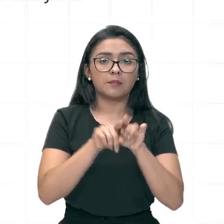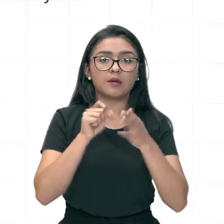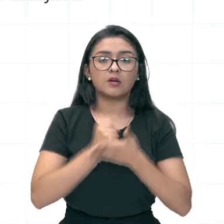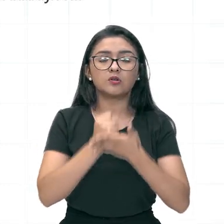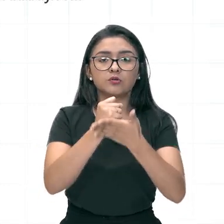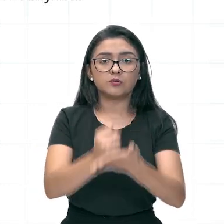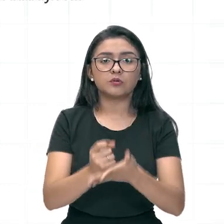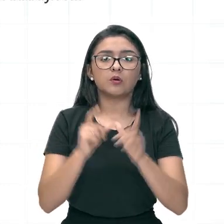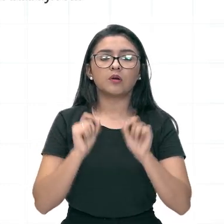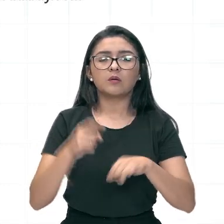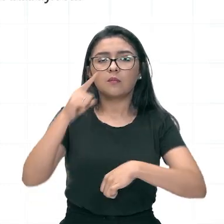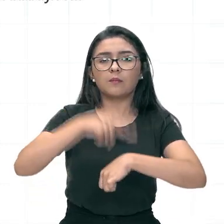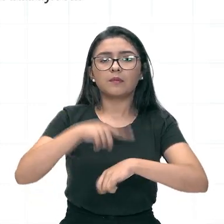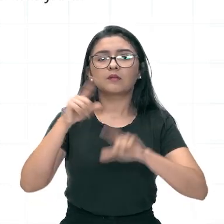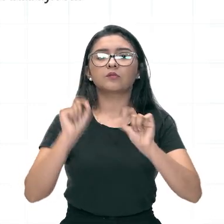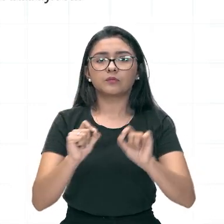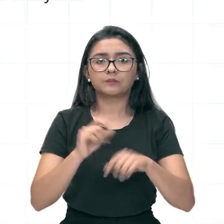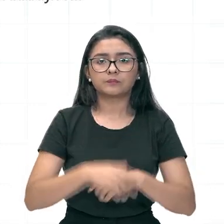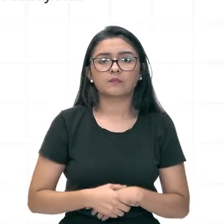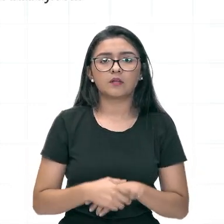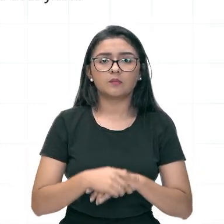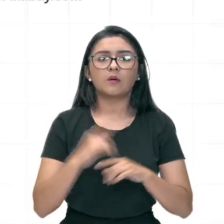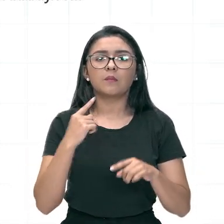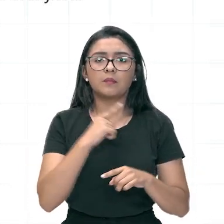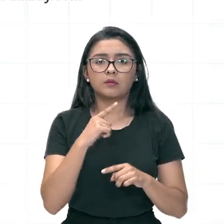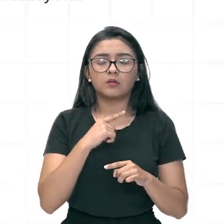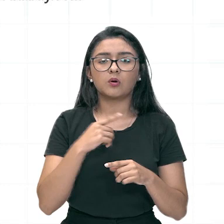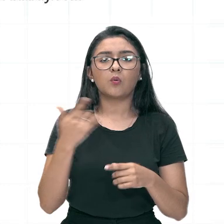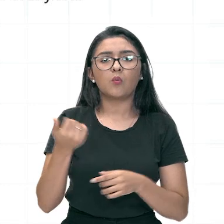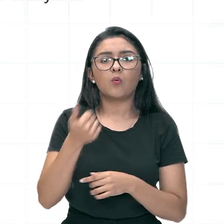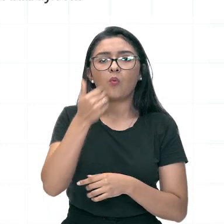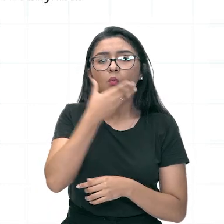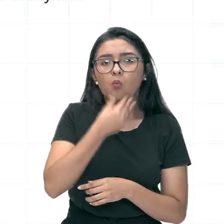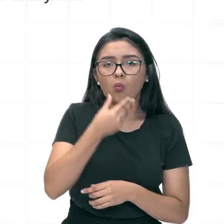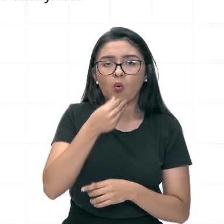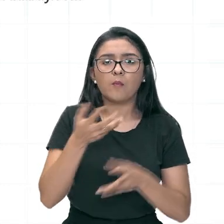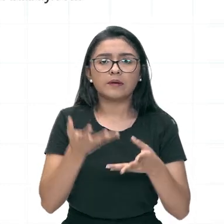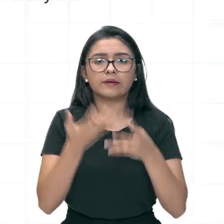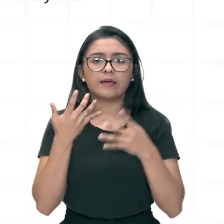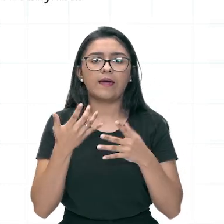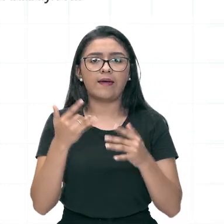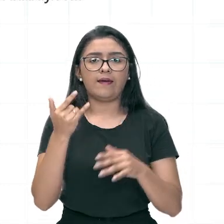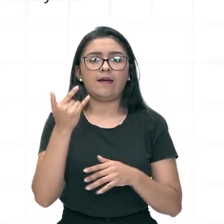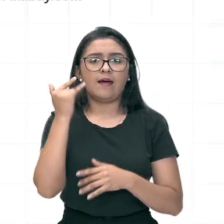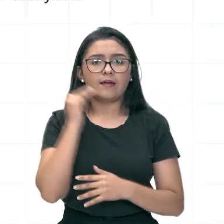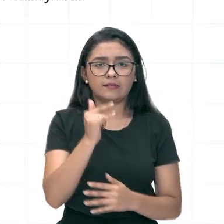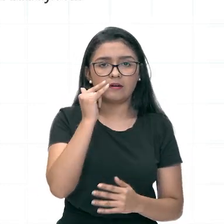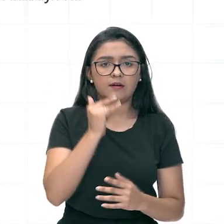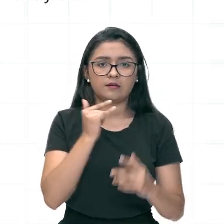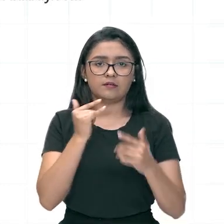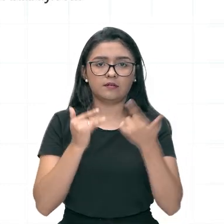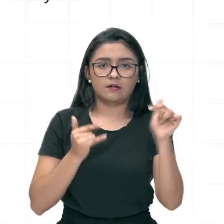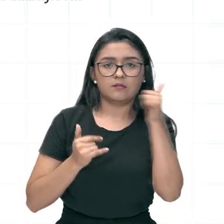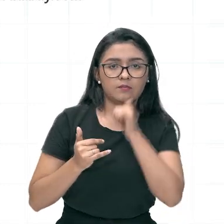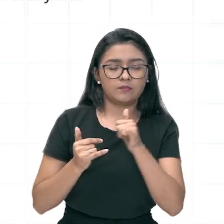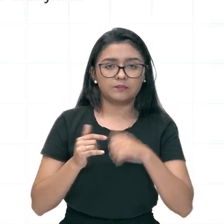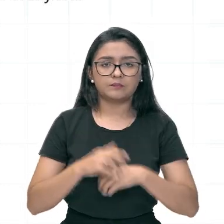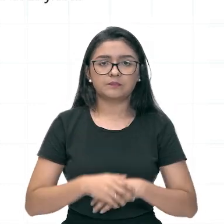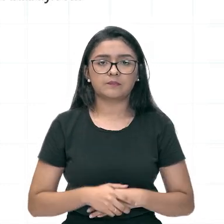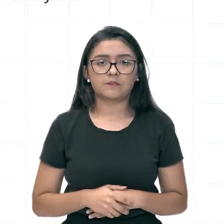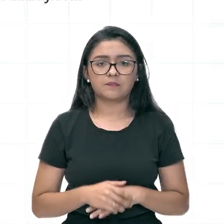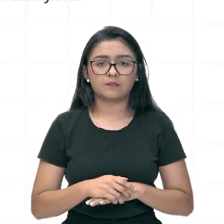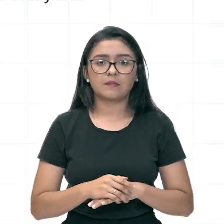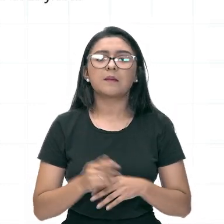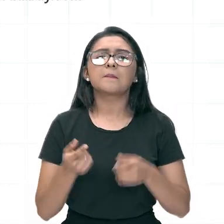também para o momento ali do acasalamento, como no caso do pavão que você está observando aí nessa imagem. O pavão,